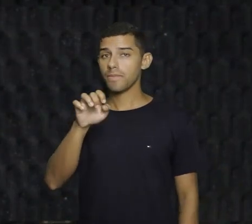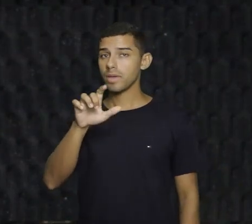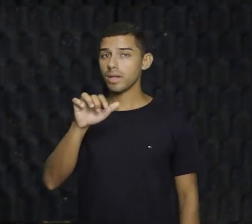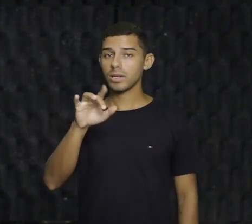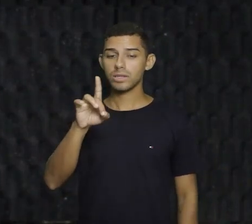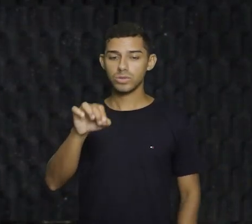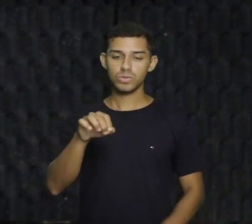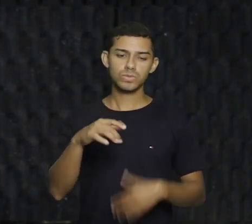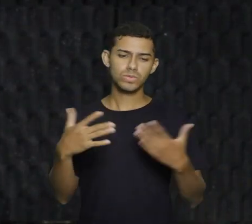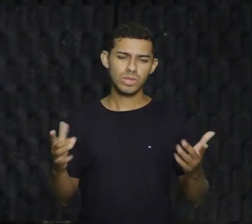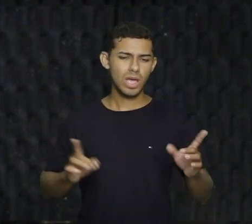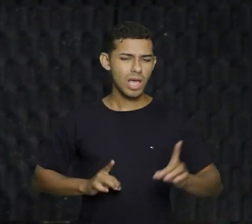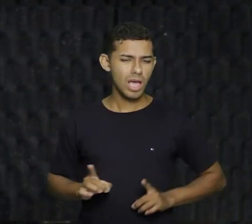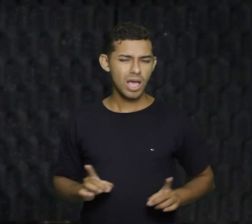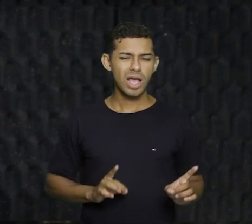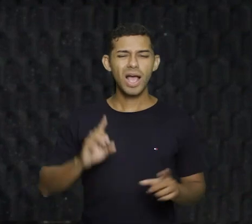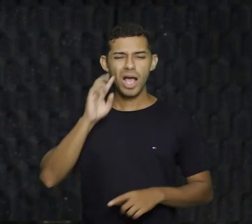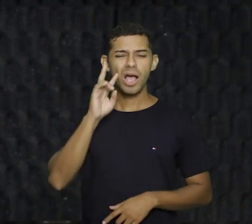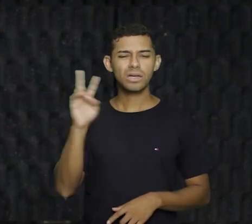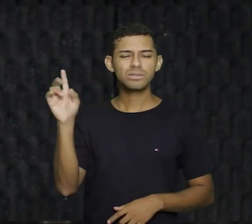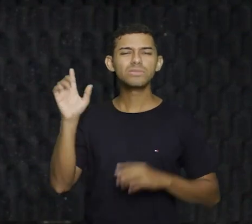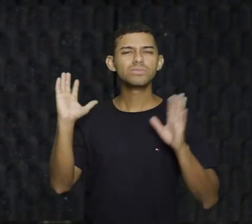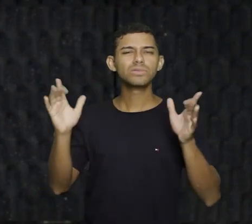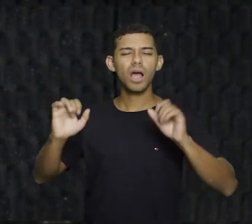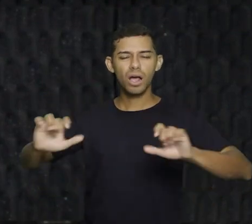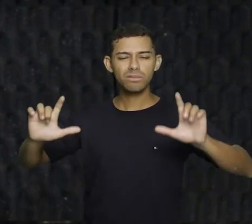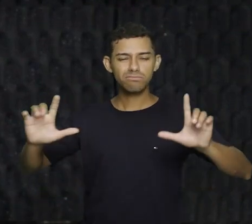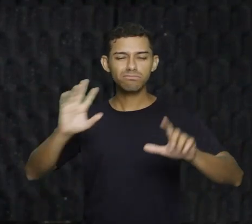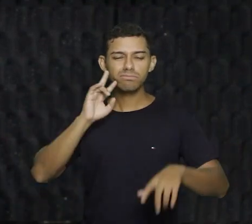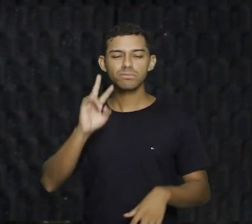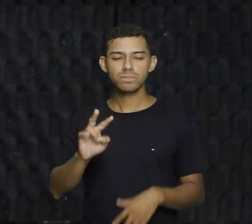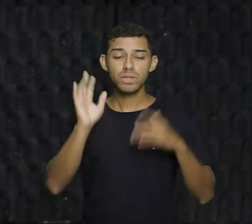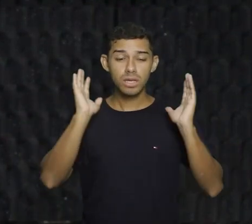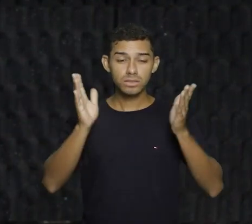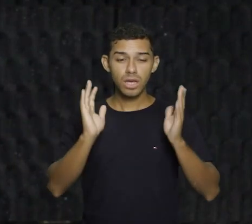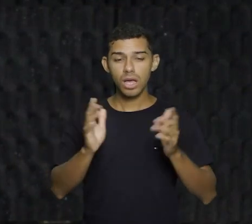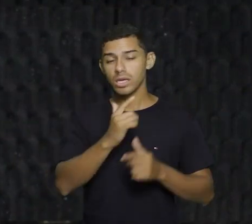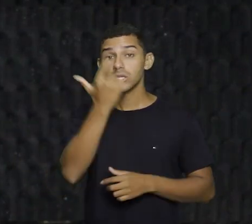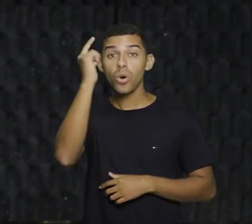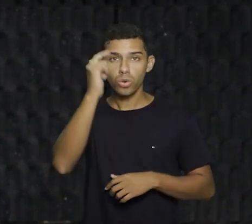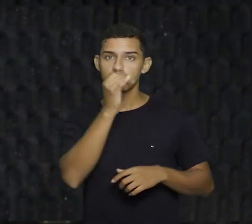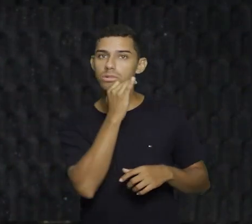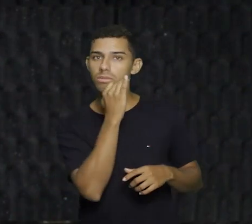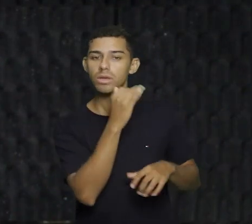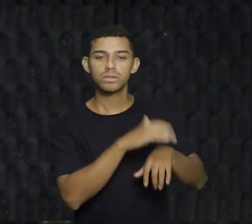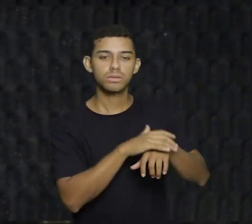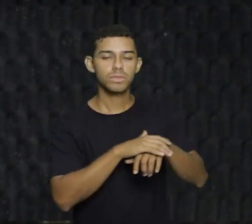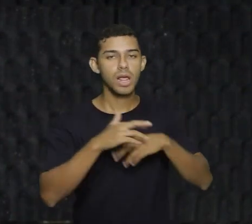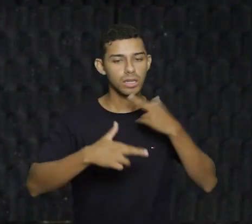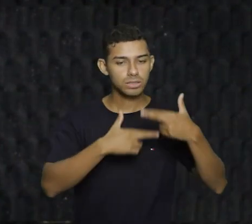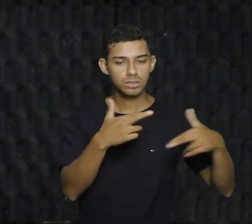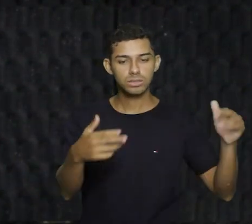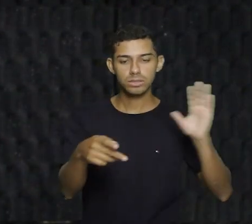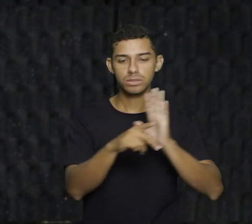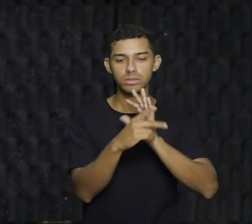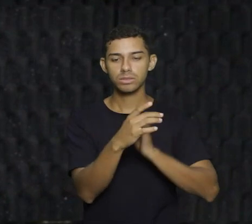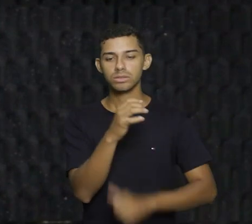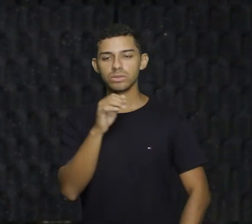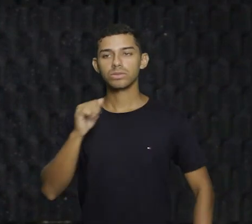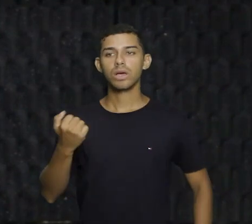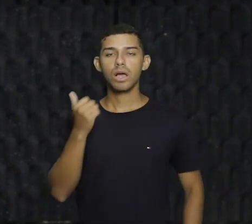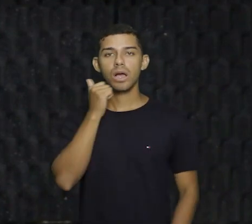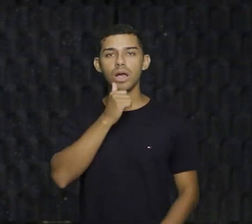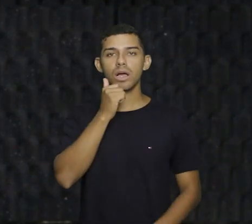Botticelli, professor, já vi muito esse quadro, assim como uma outra obra chamada O Nascimento da Vênus, aquela que tem uma